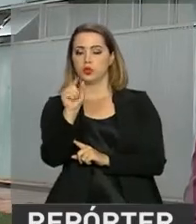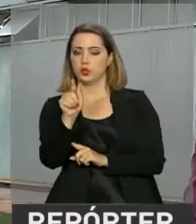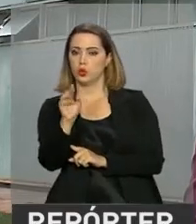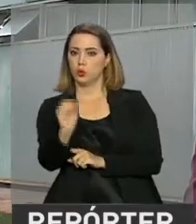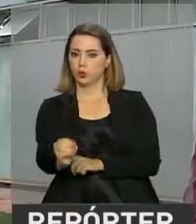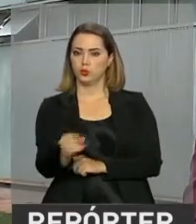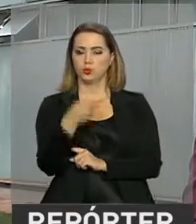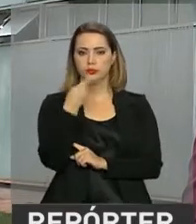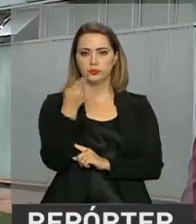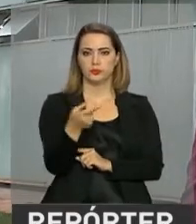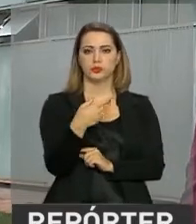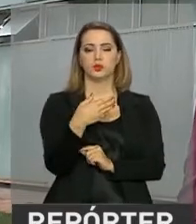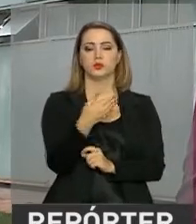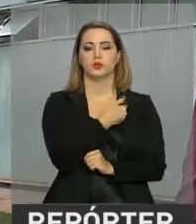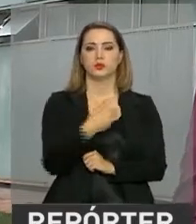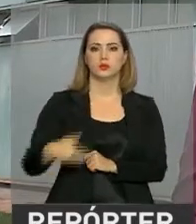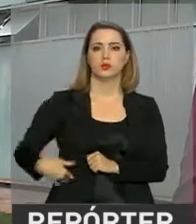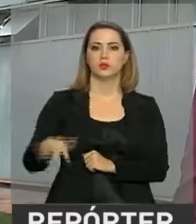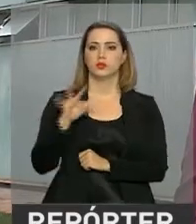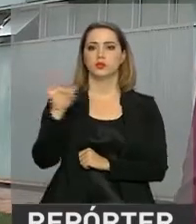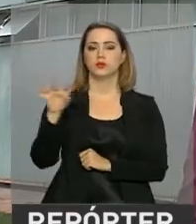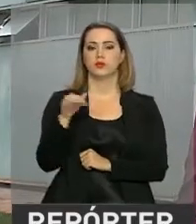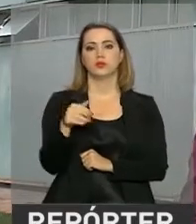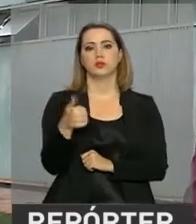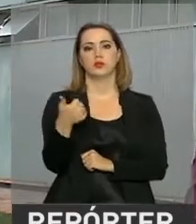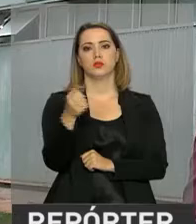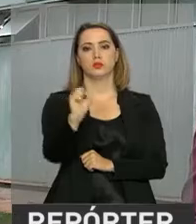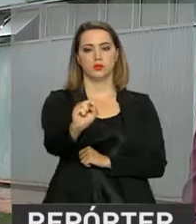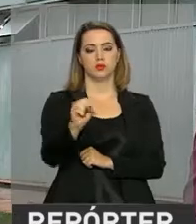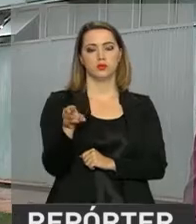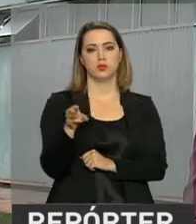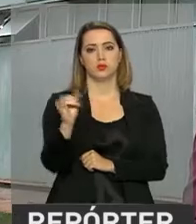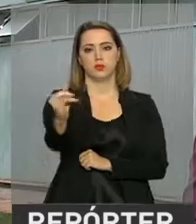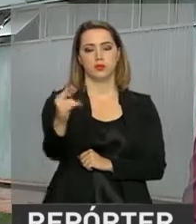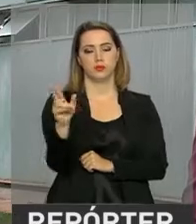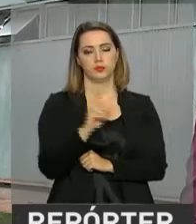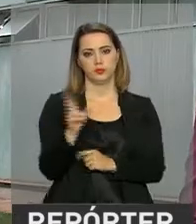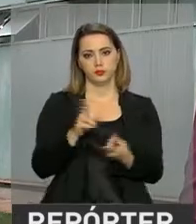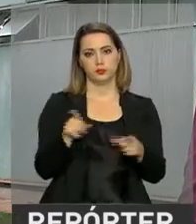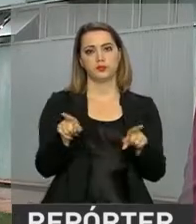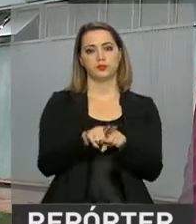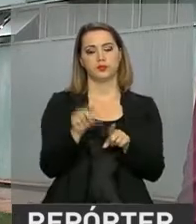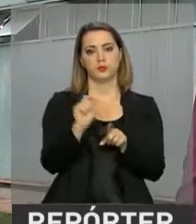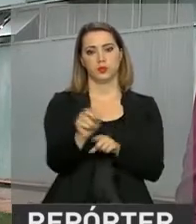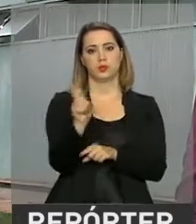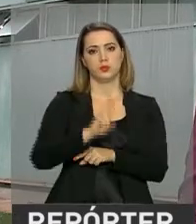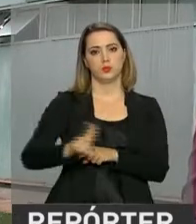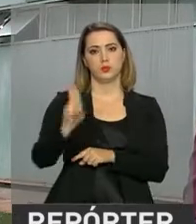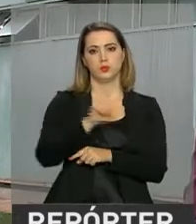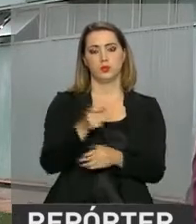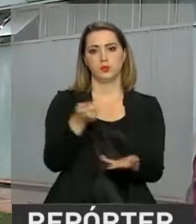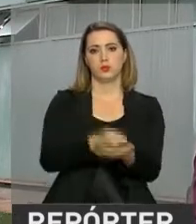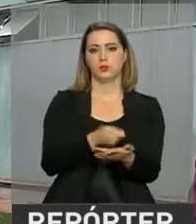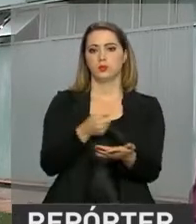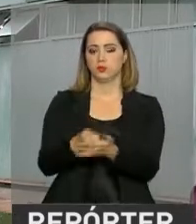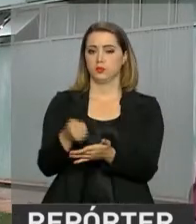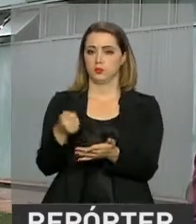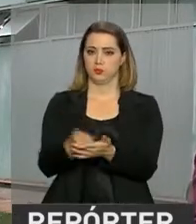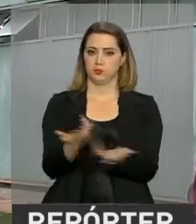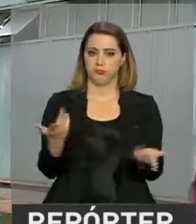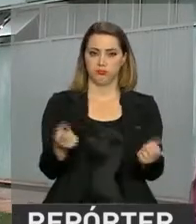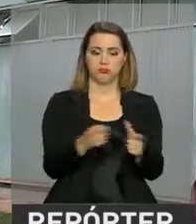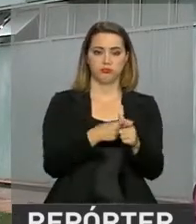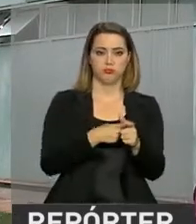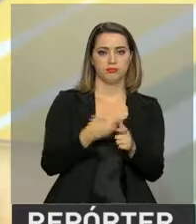governo federal ficou com cerca de 18 bilhões do valor da repatriação que serão usados para pagar débitos de